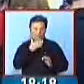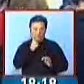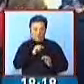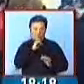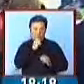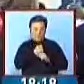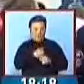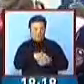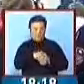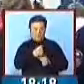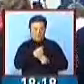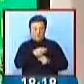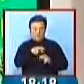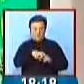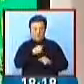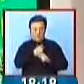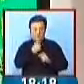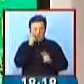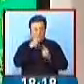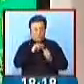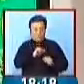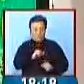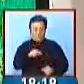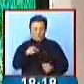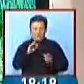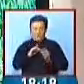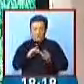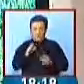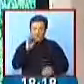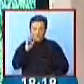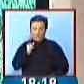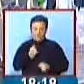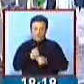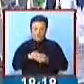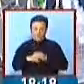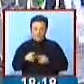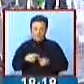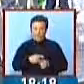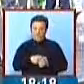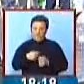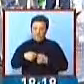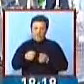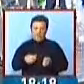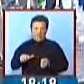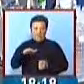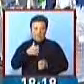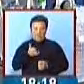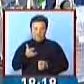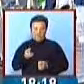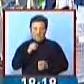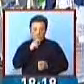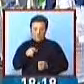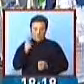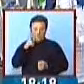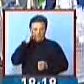fazer essas funções. Contactos e oportunidades de emprego à escala do distrito poderão sair daqui.